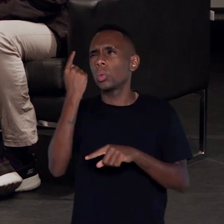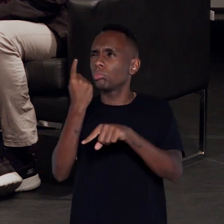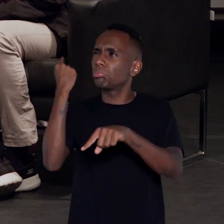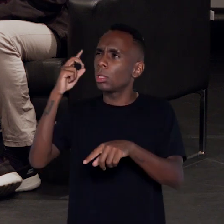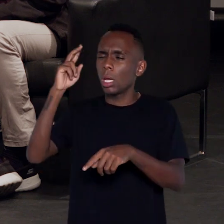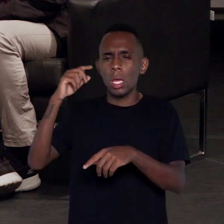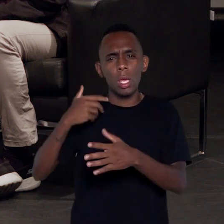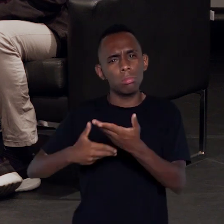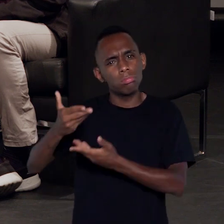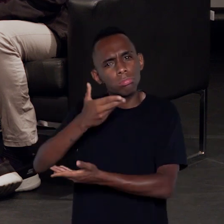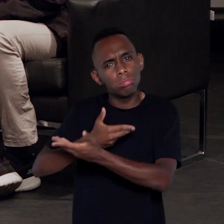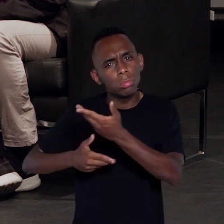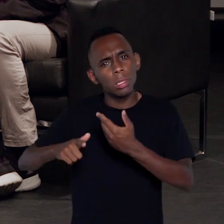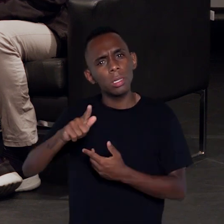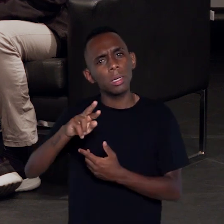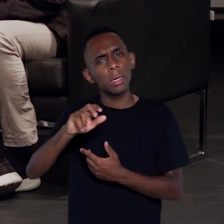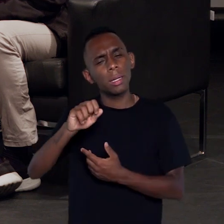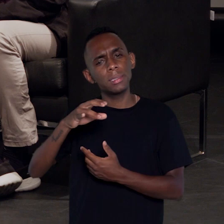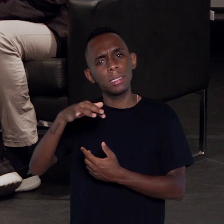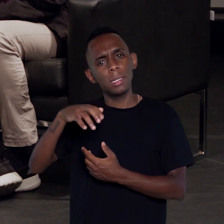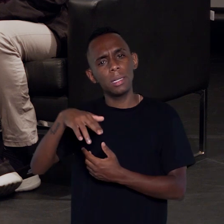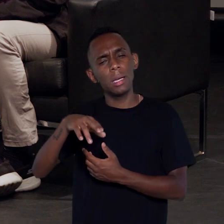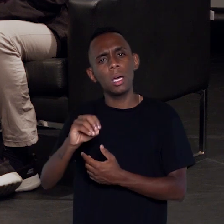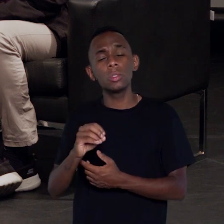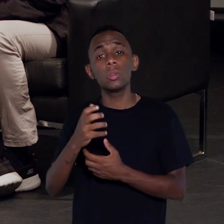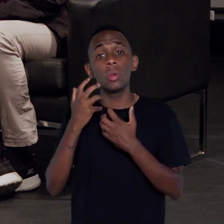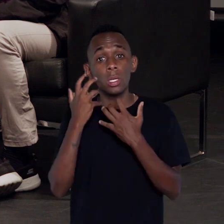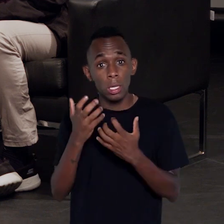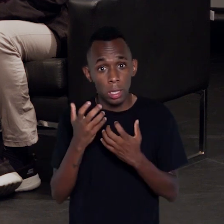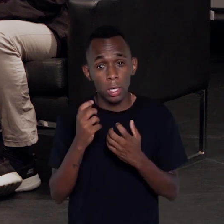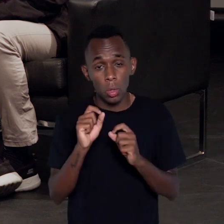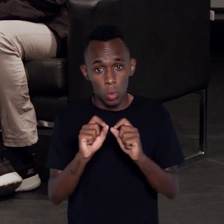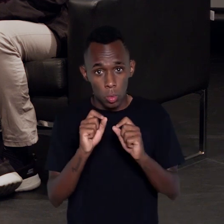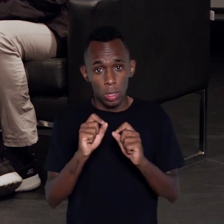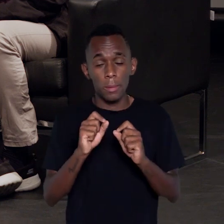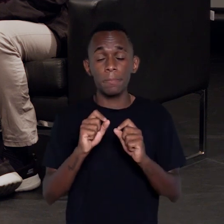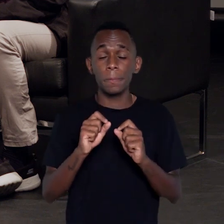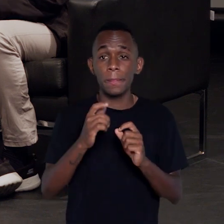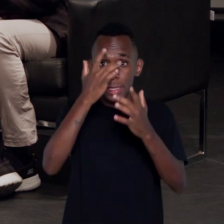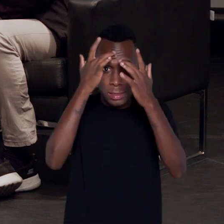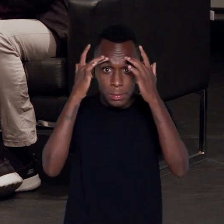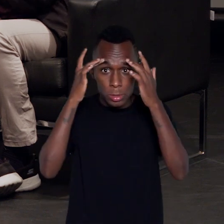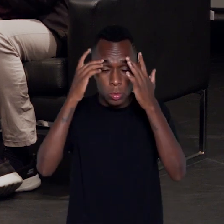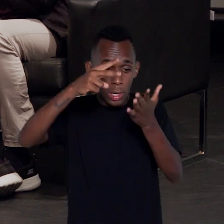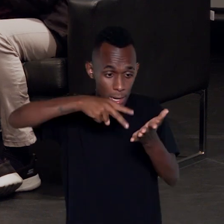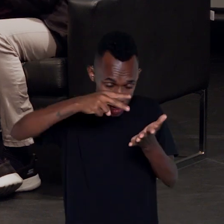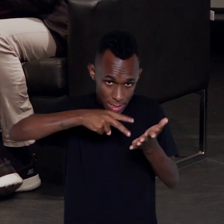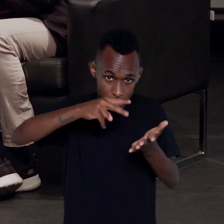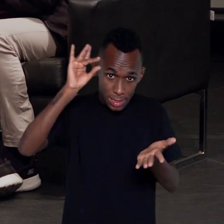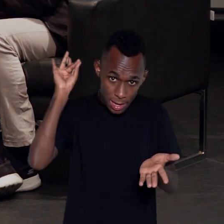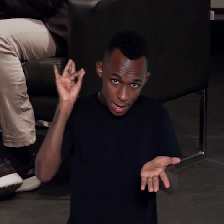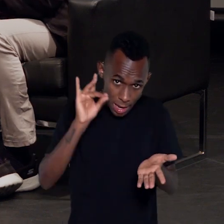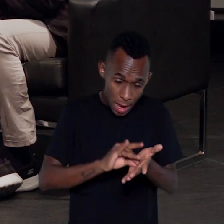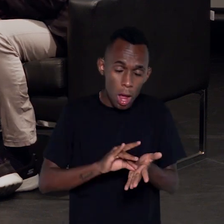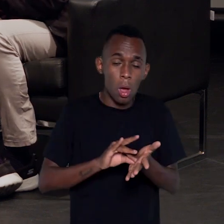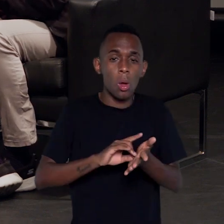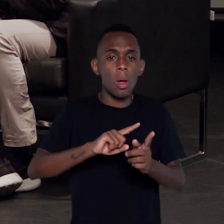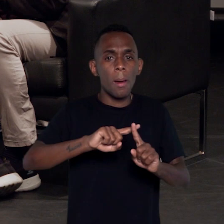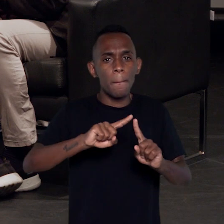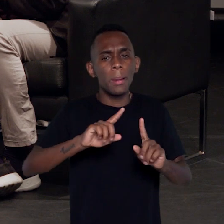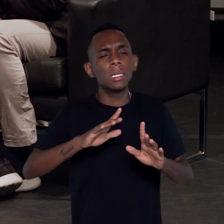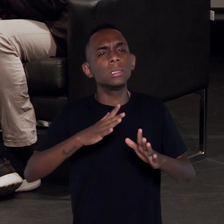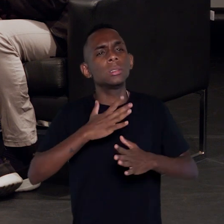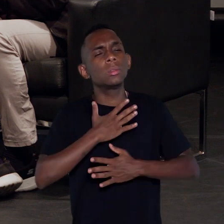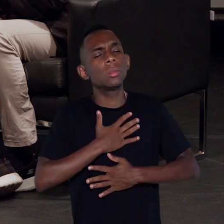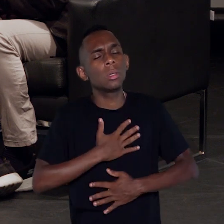dia interessante de dizer o seguinte: o Graciliano, quando queria fazer com que o leitor lesse o livro dele mais